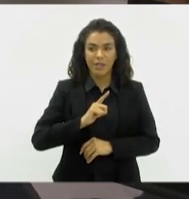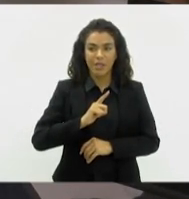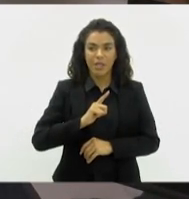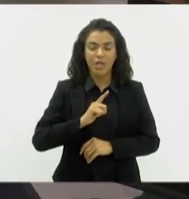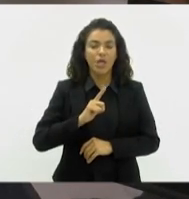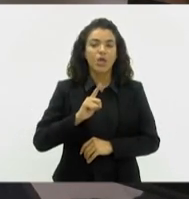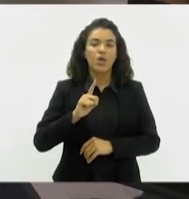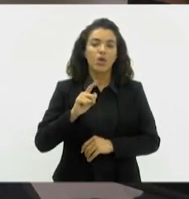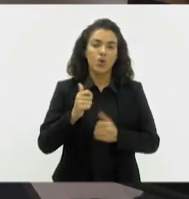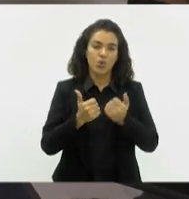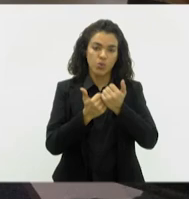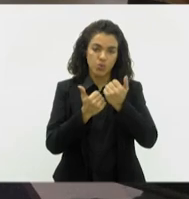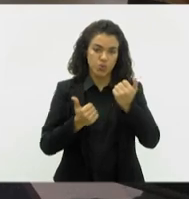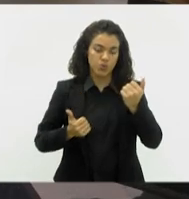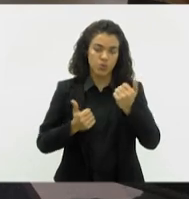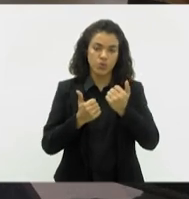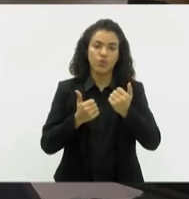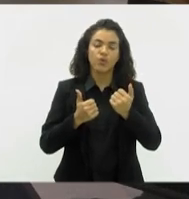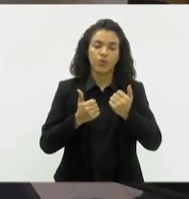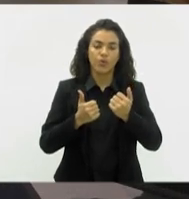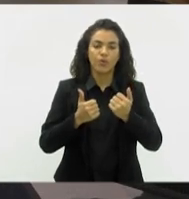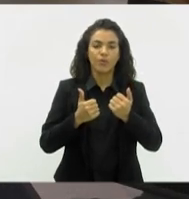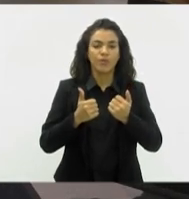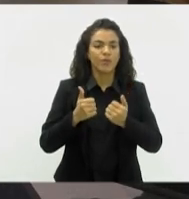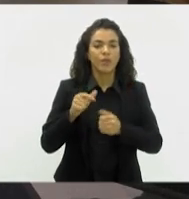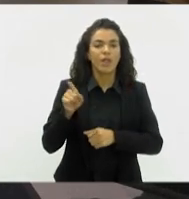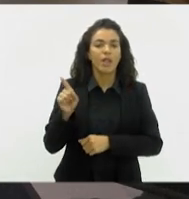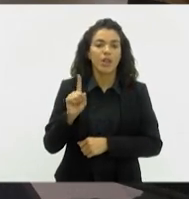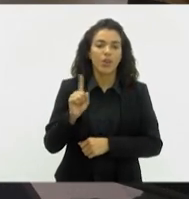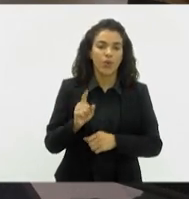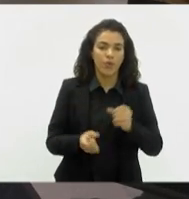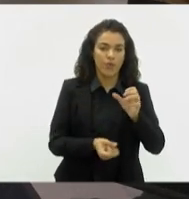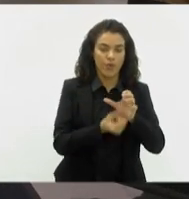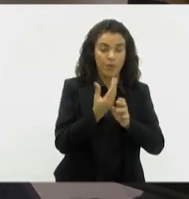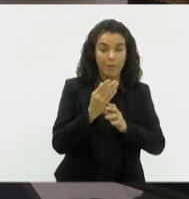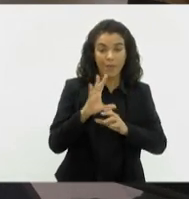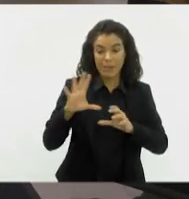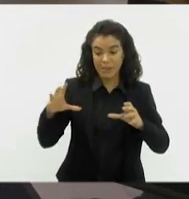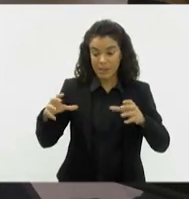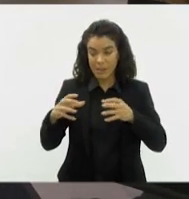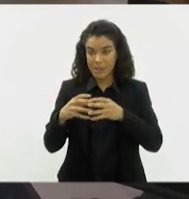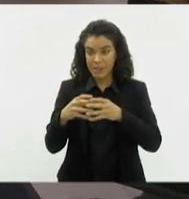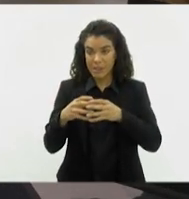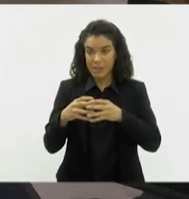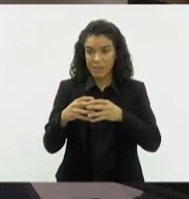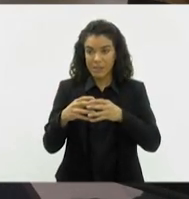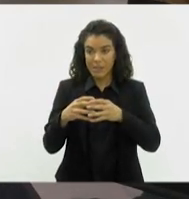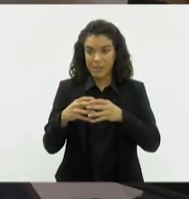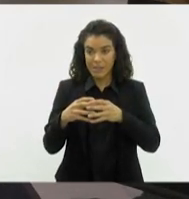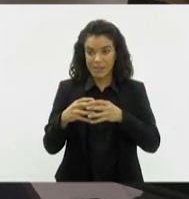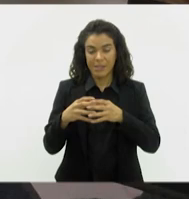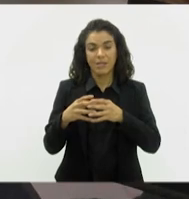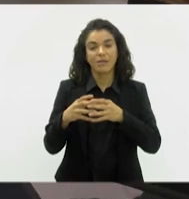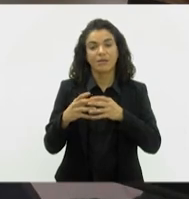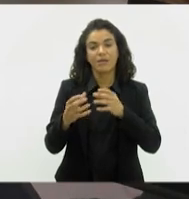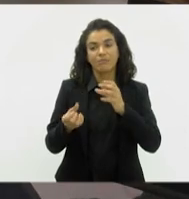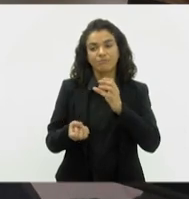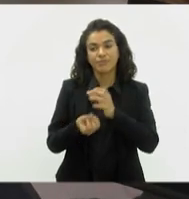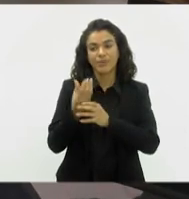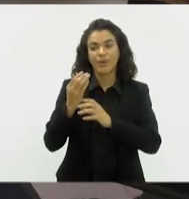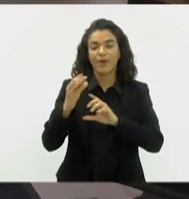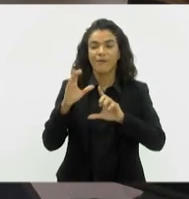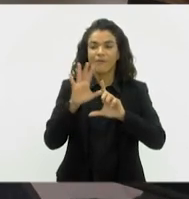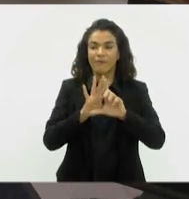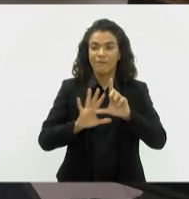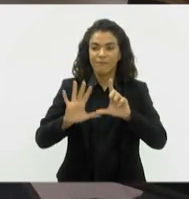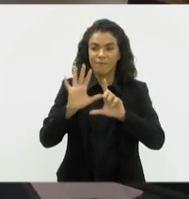cofundador. Do coletivo. Ele não é parte de quem desenvolveu, mas dentro do coletivo, deputada foi Dani, desenvolvida, sim, essa plataforma. A e é inovador.